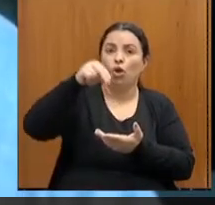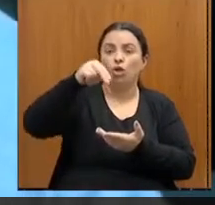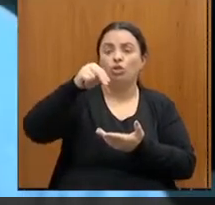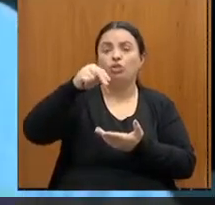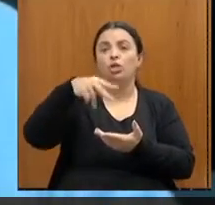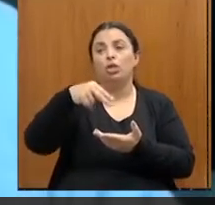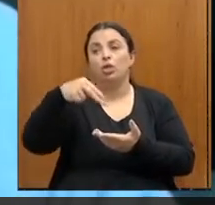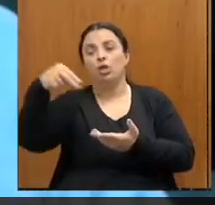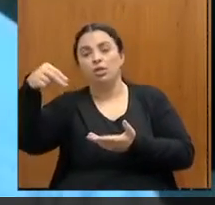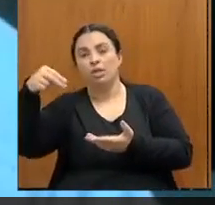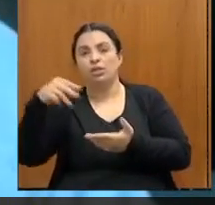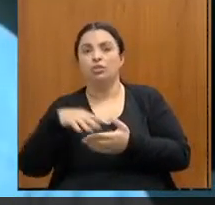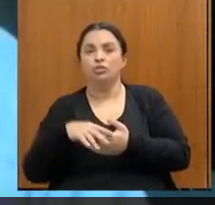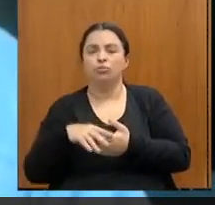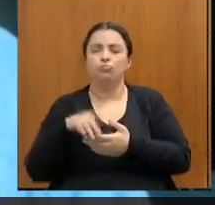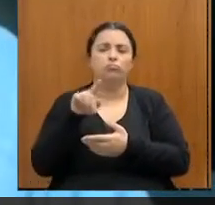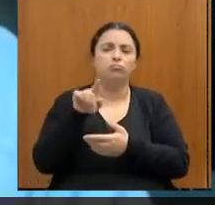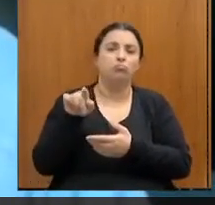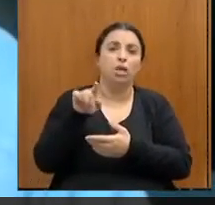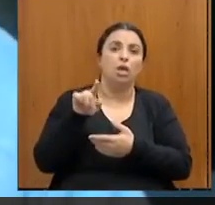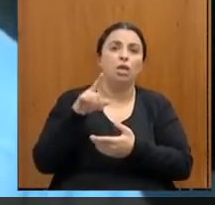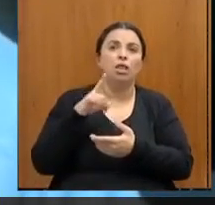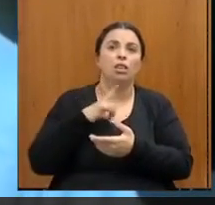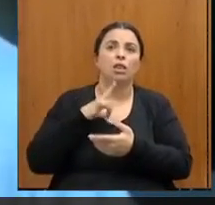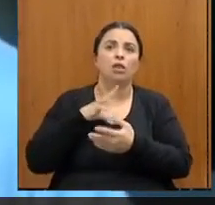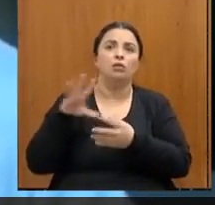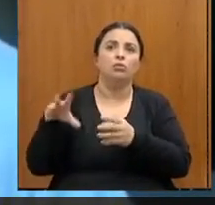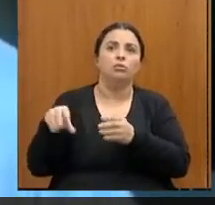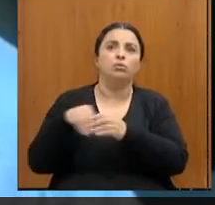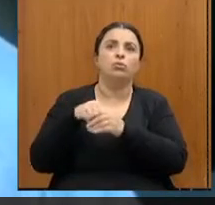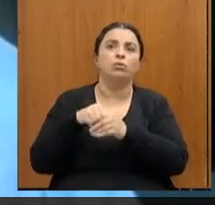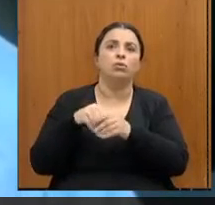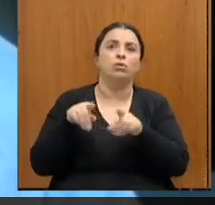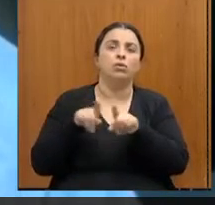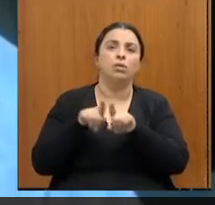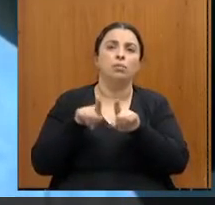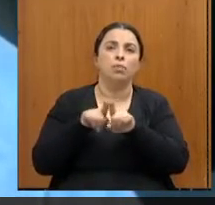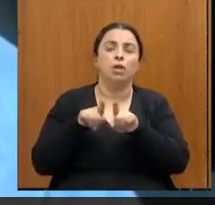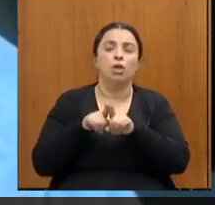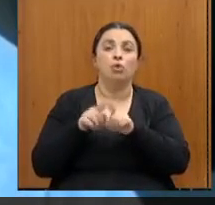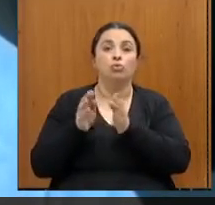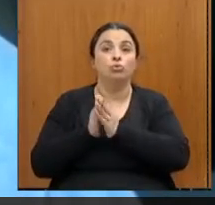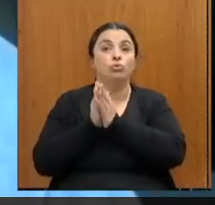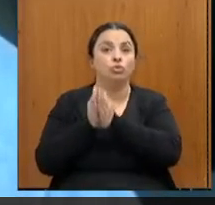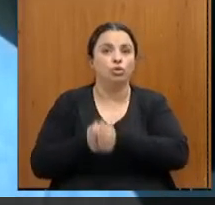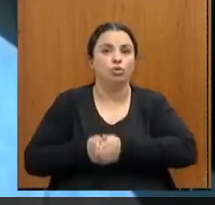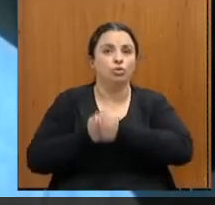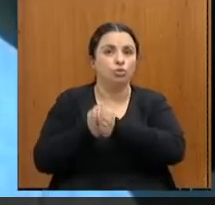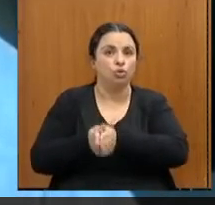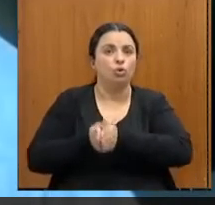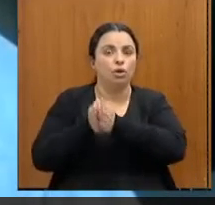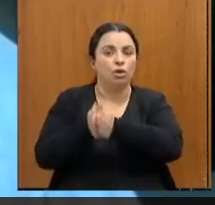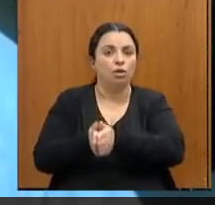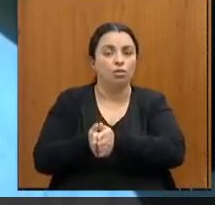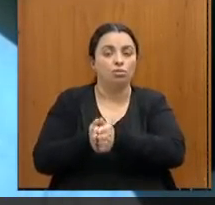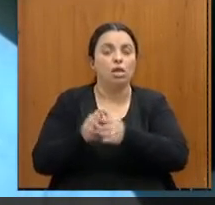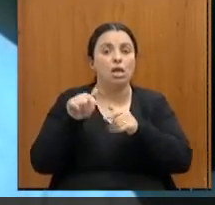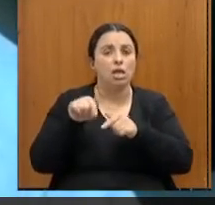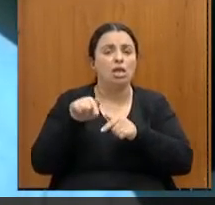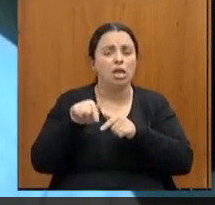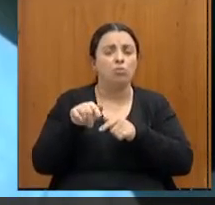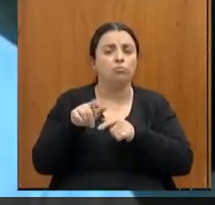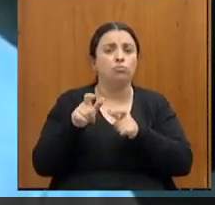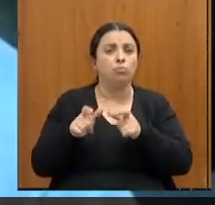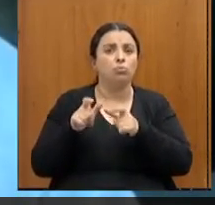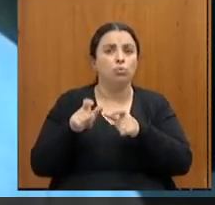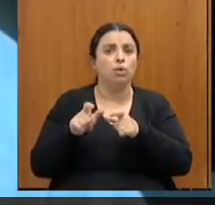fala norte nordeste nós estamos Incluindo aí a região aqui eu faço do Jequitinhonha e é uma região onde a